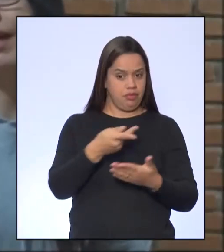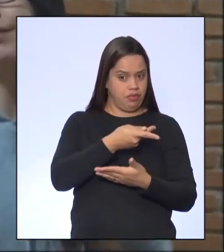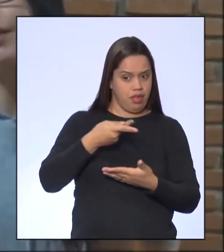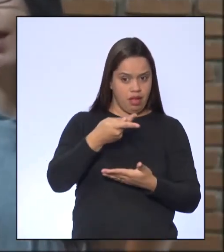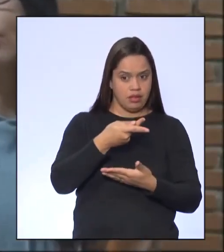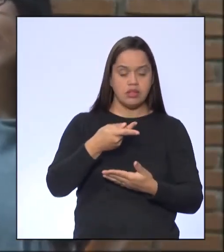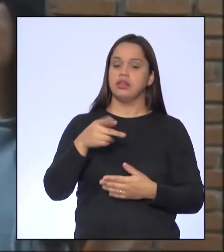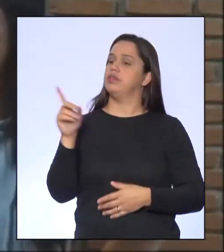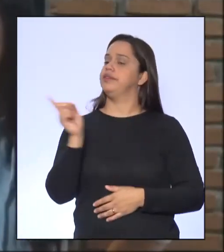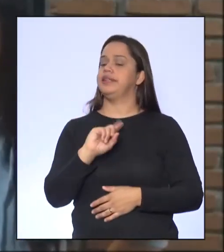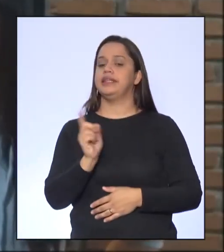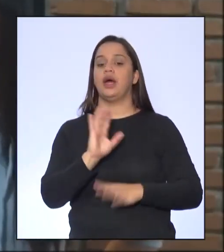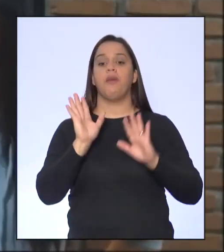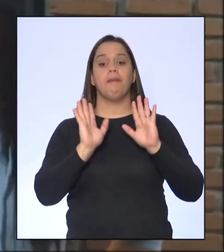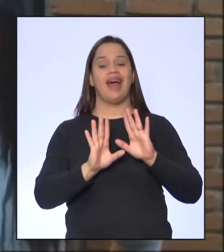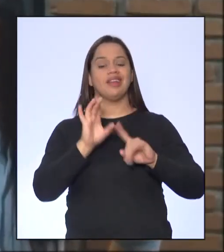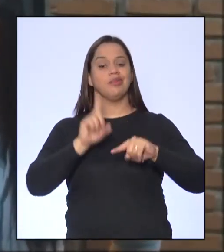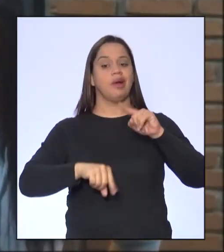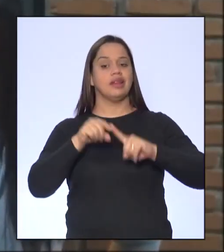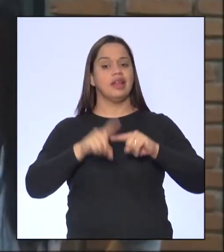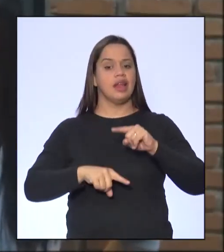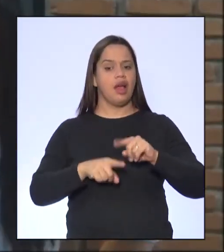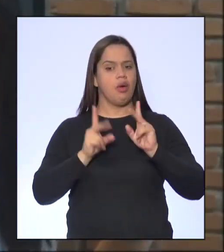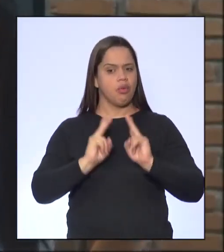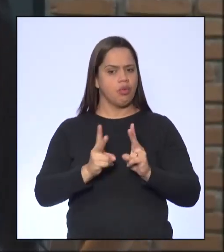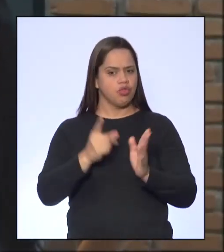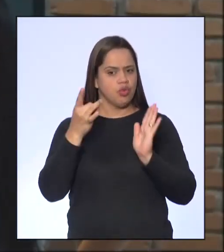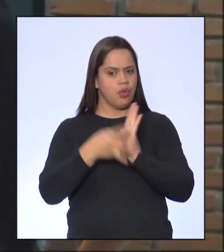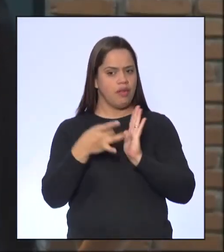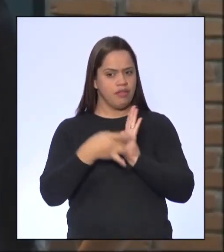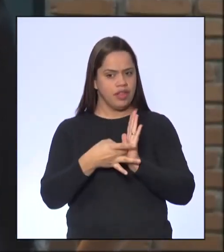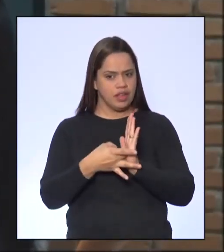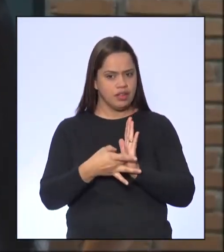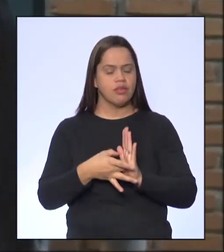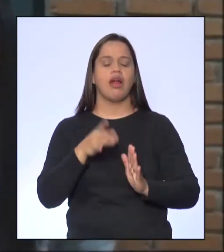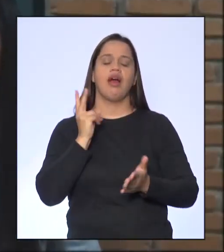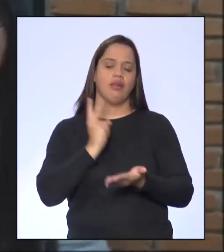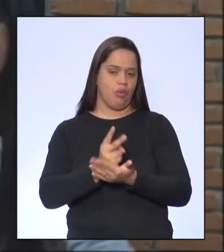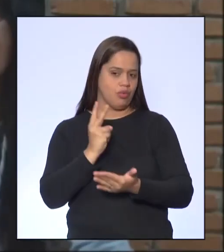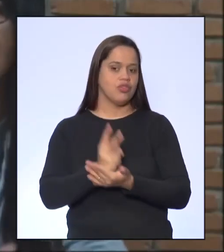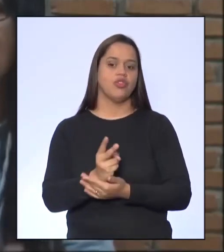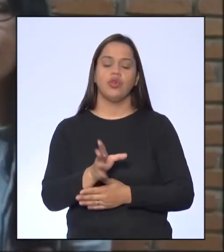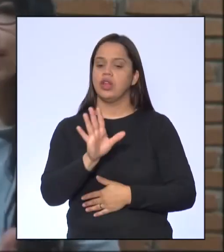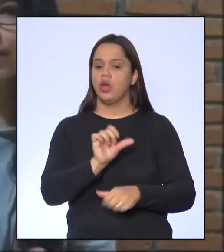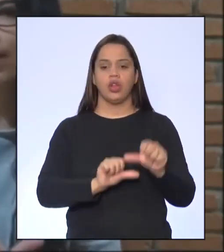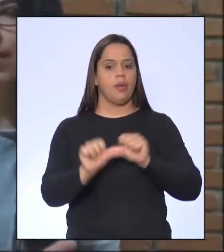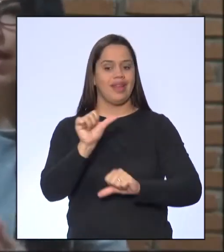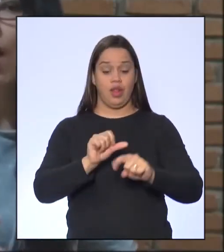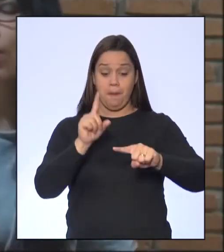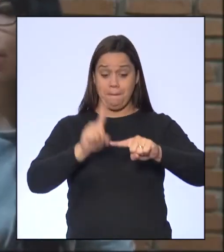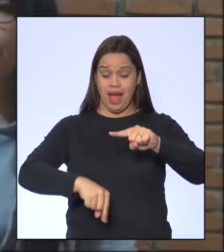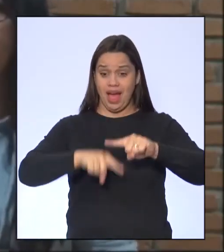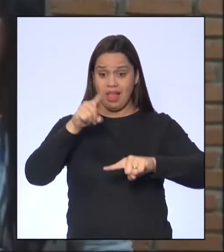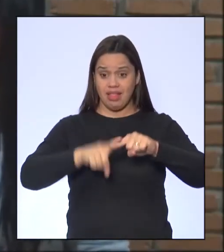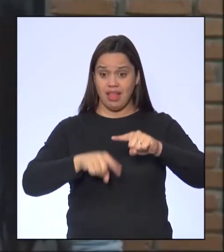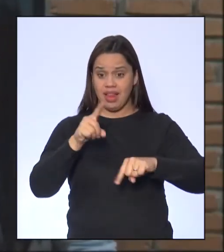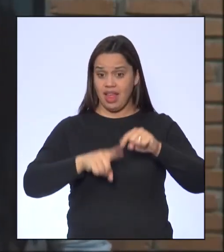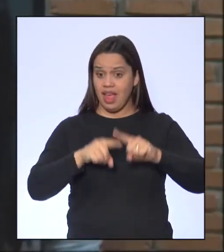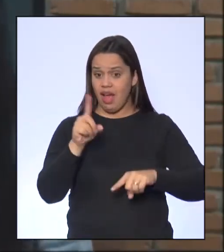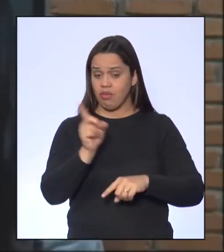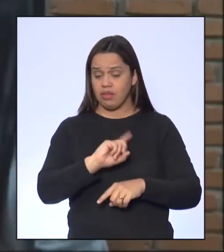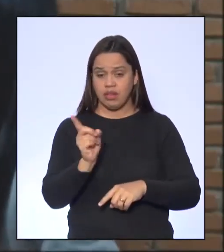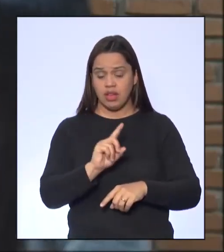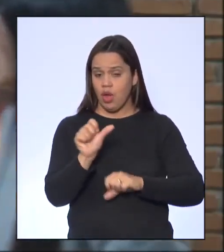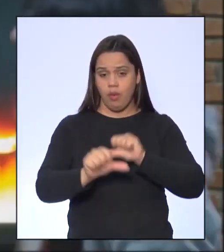Mas o material dele continua sendo vidro? Continua. Eu não alterei o material que é